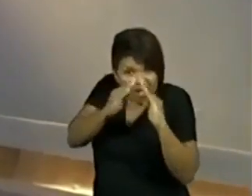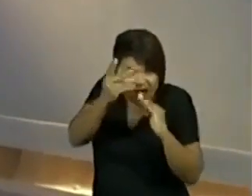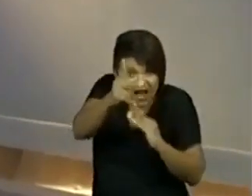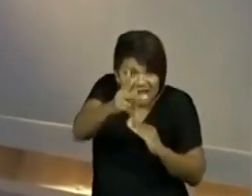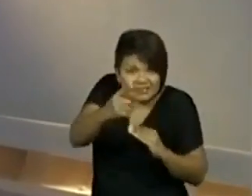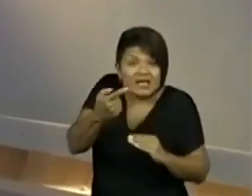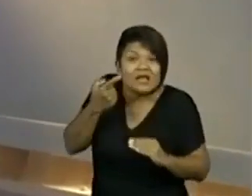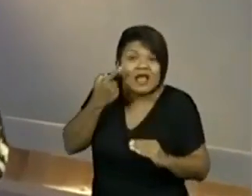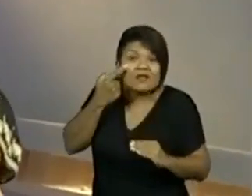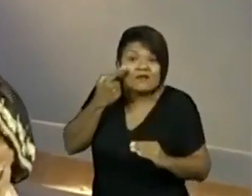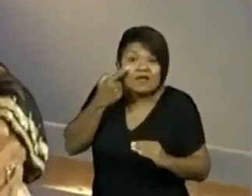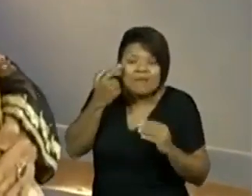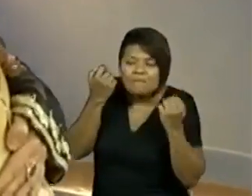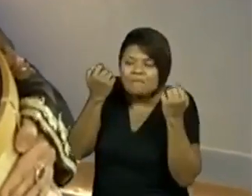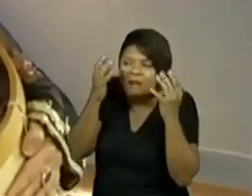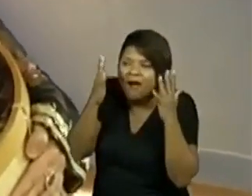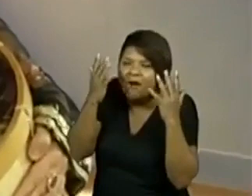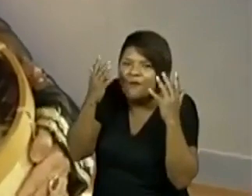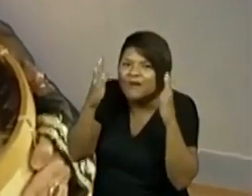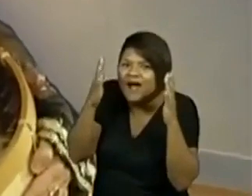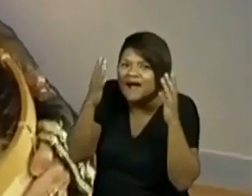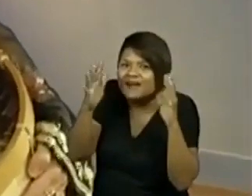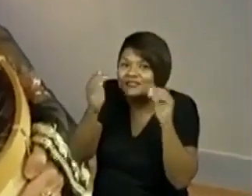com palmas.